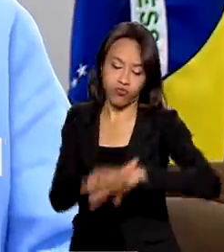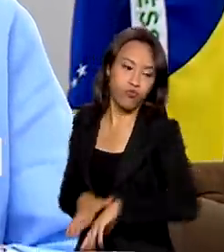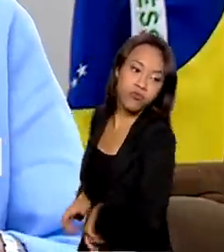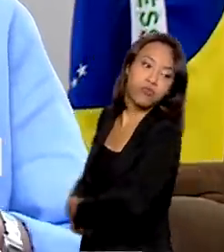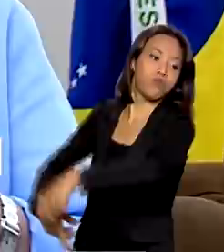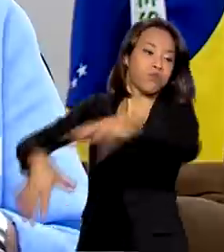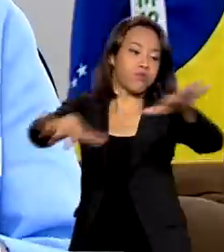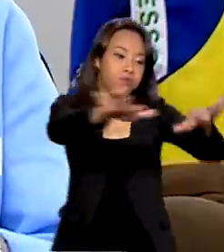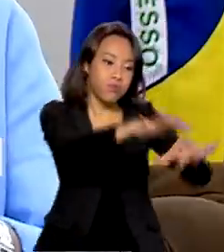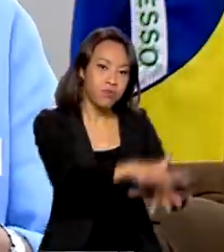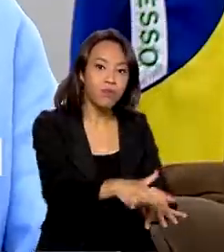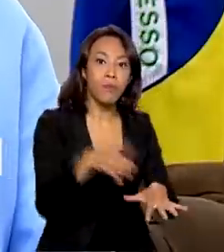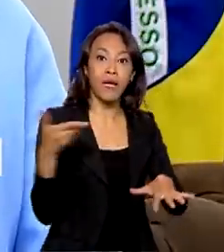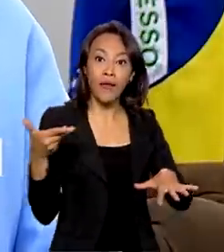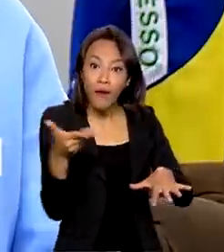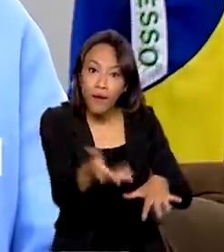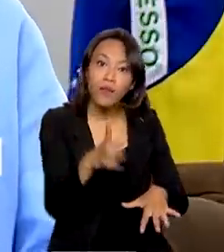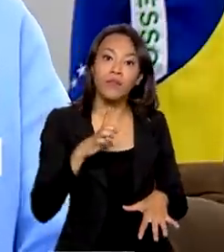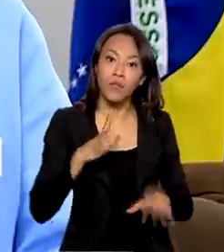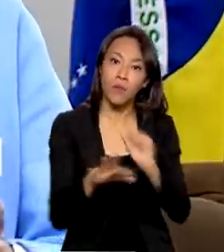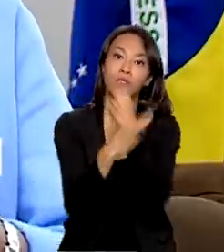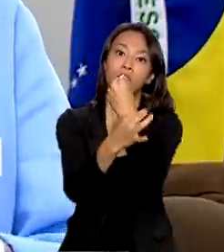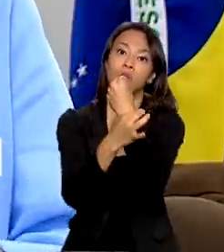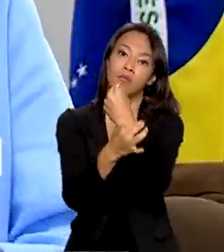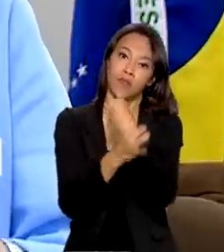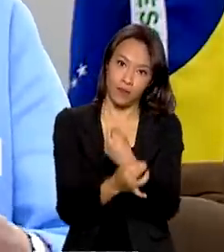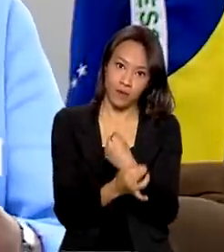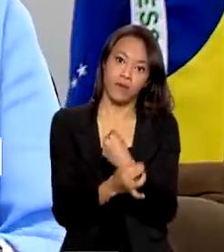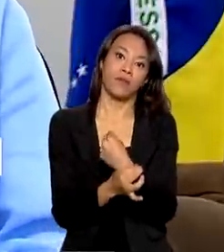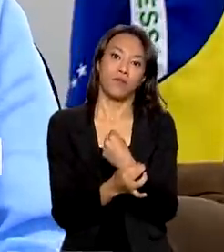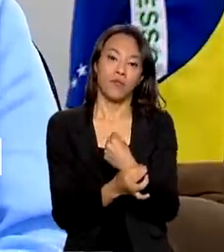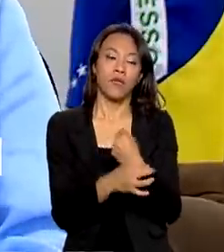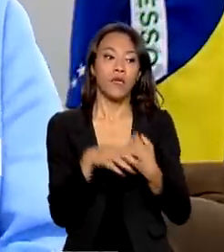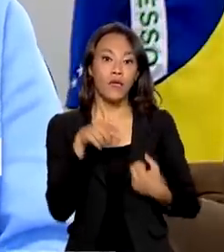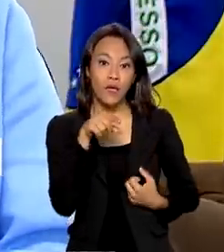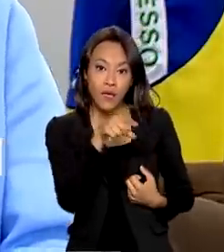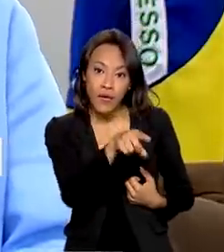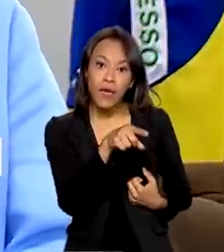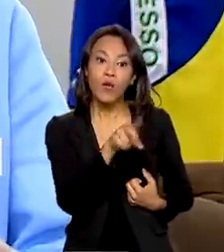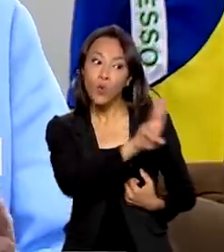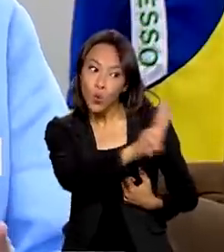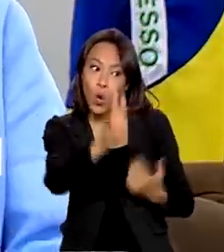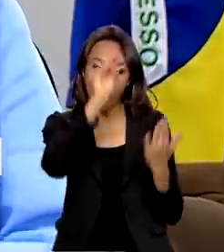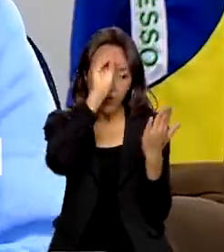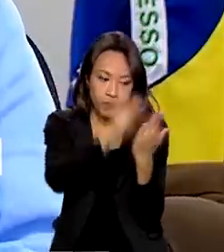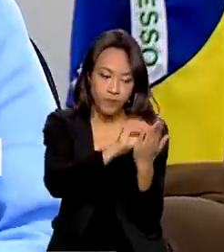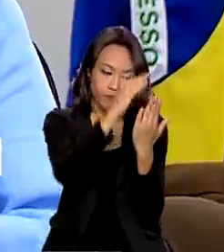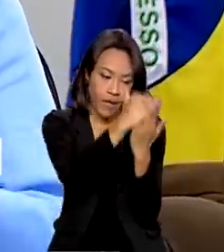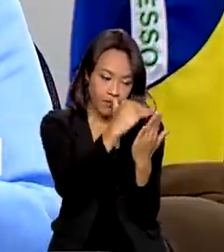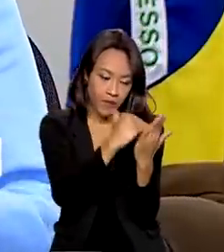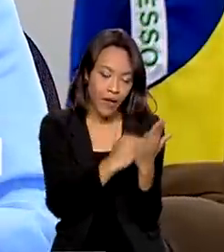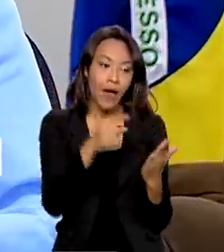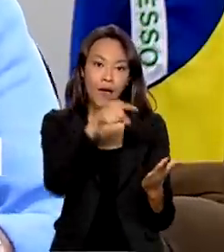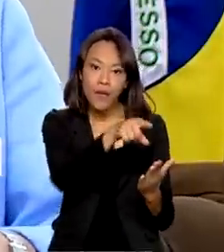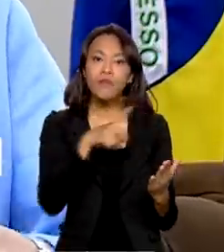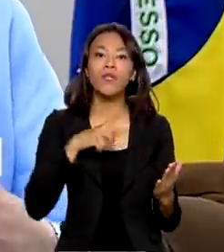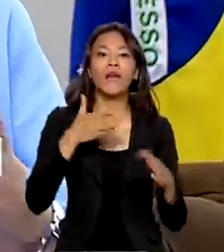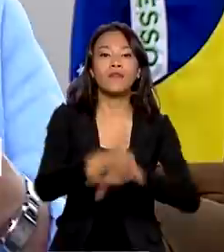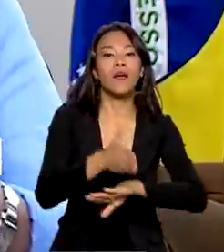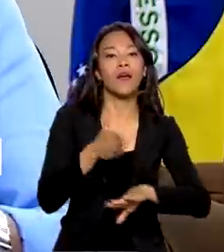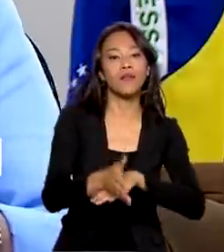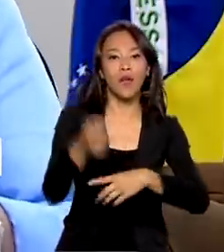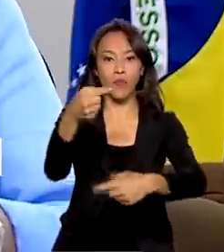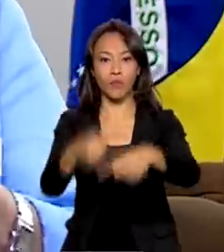artesanais né para que eles tenham a garantia de que estando cadastrados eles vão ter acesso a